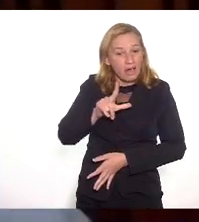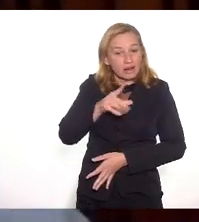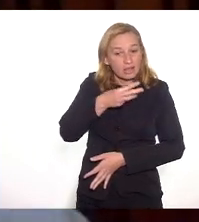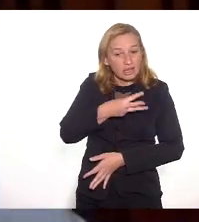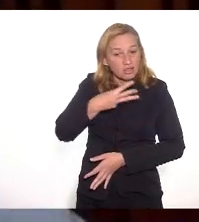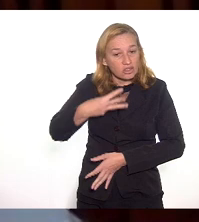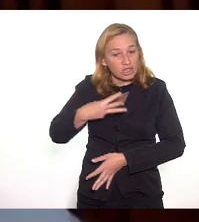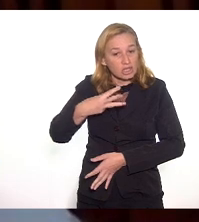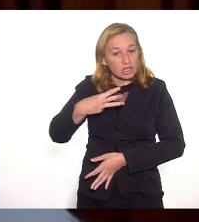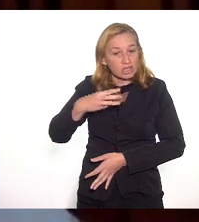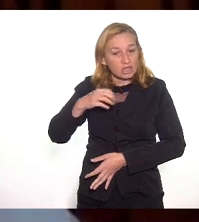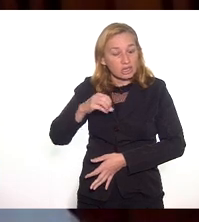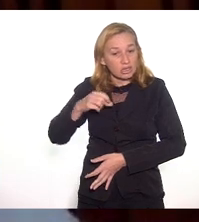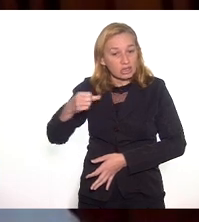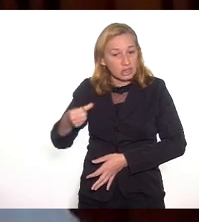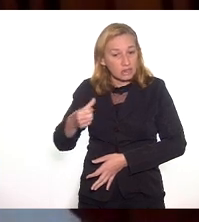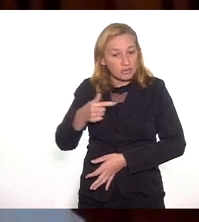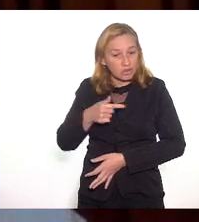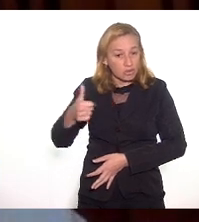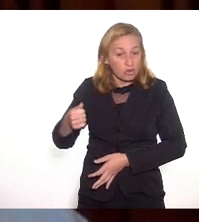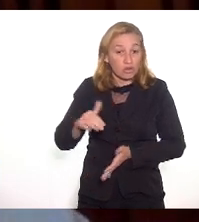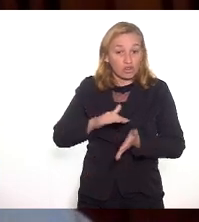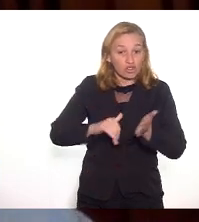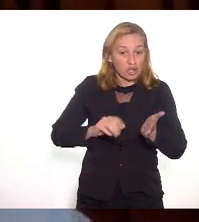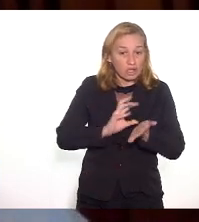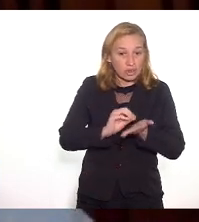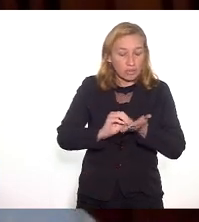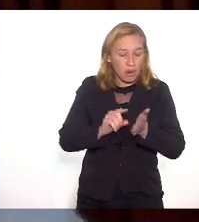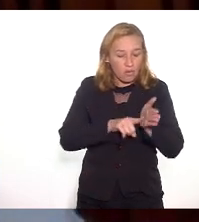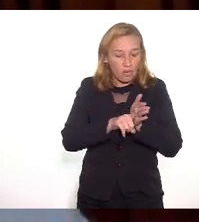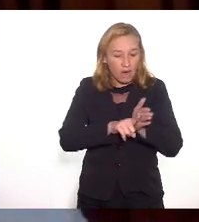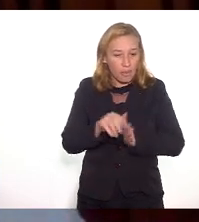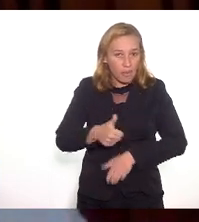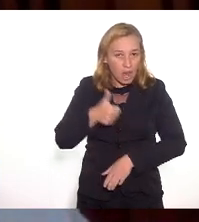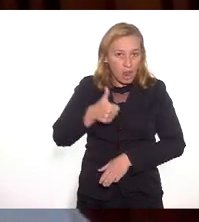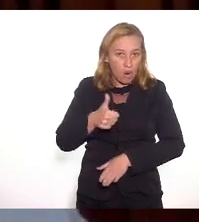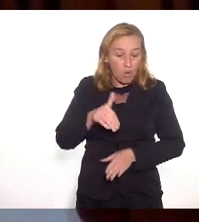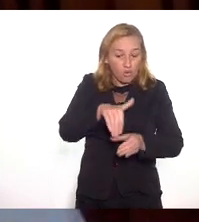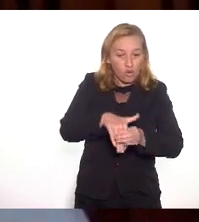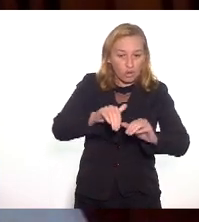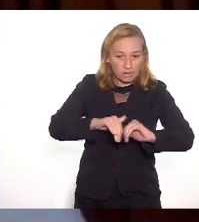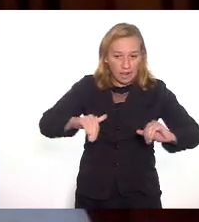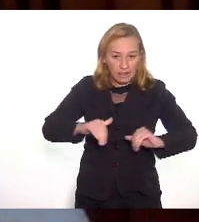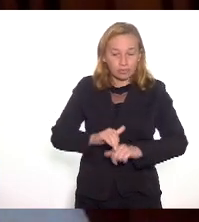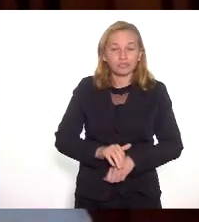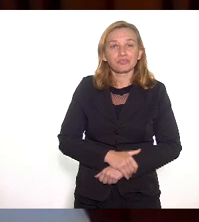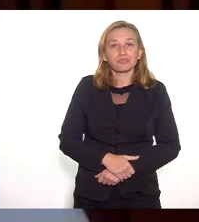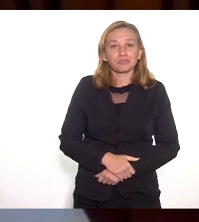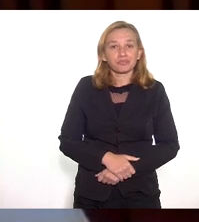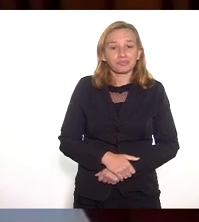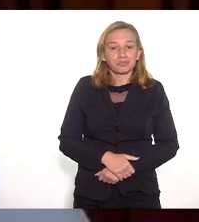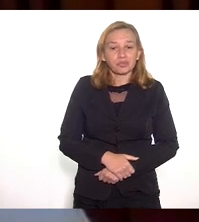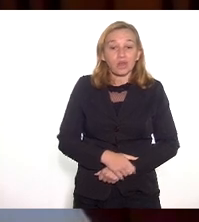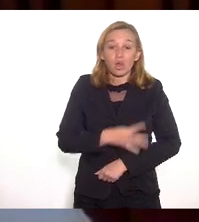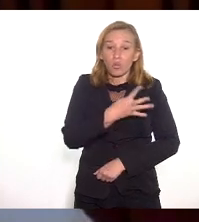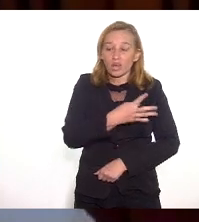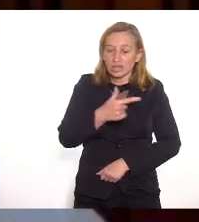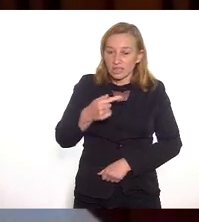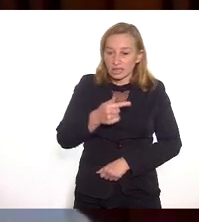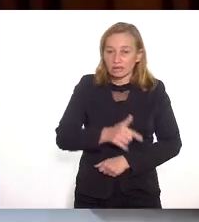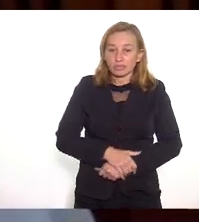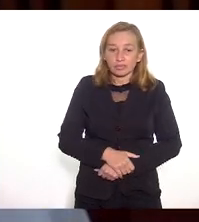3977 de 21, também vou retirar de pauta, vou fazer uma análise melhor, tem um voto em separado,